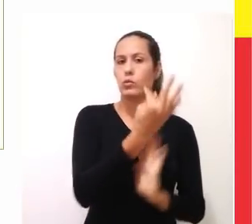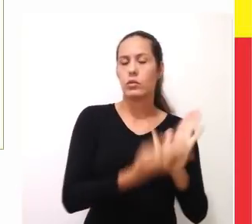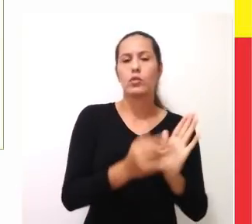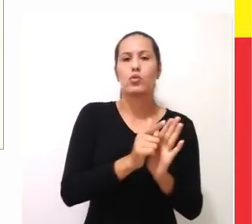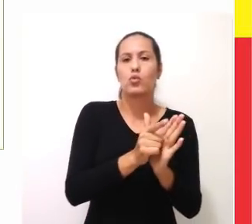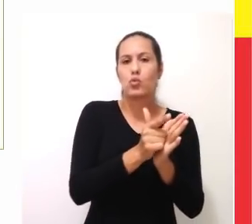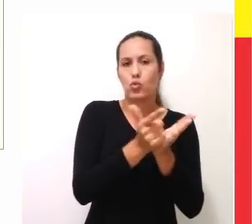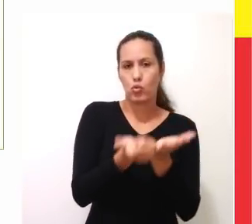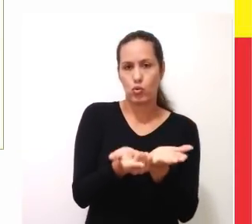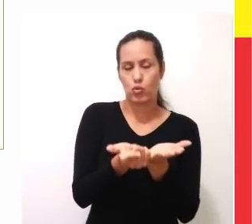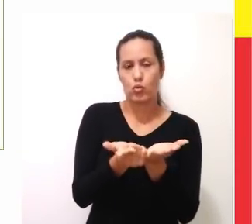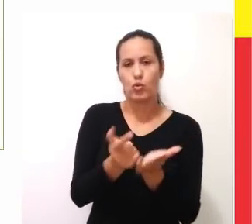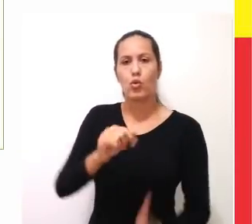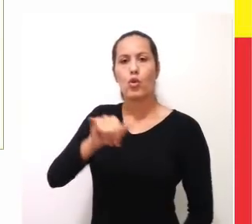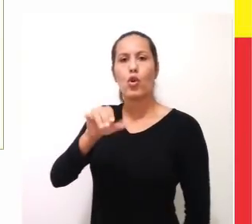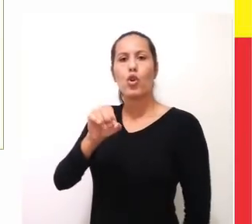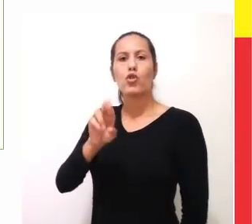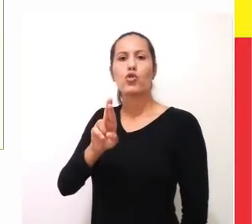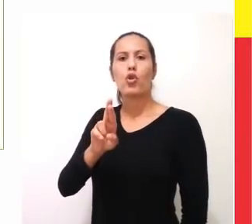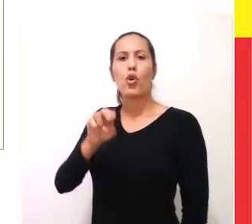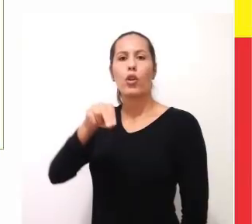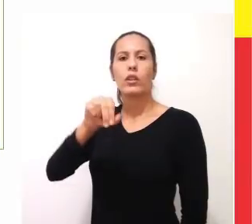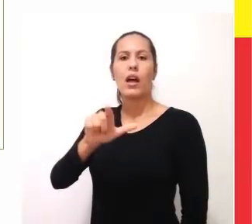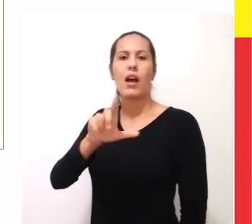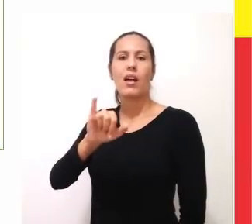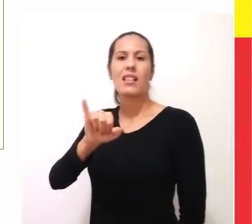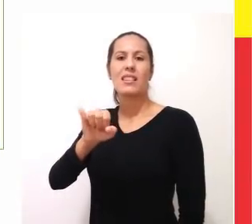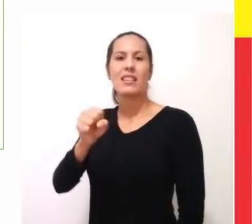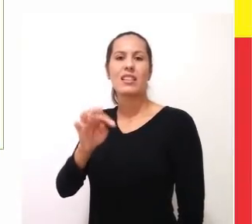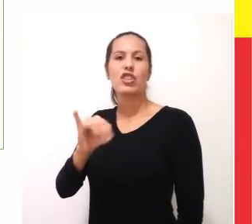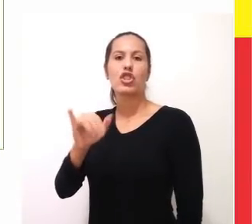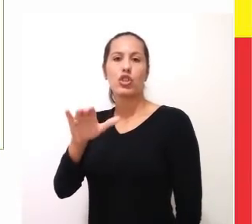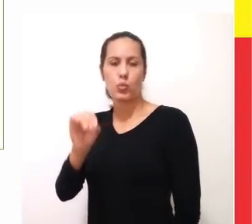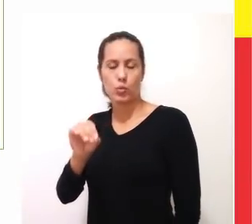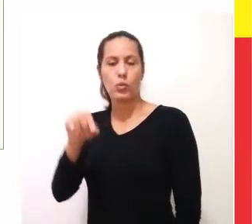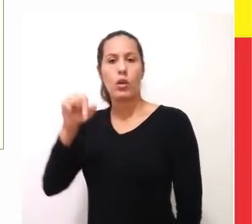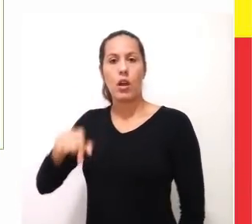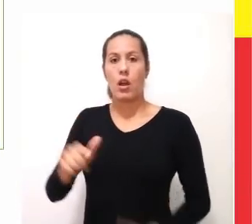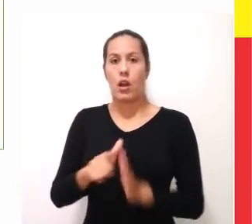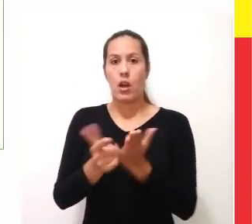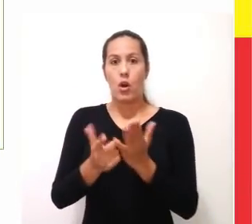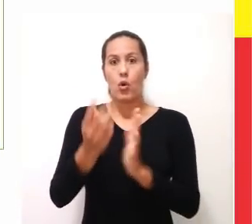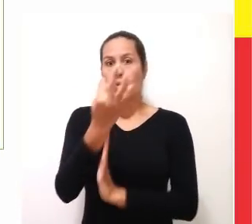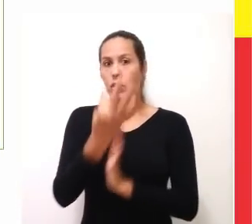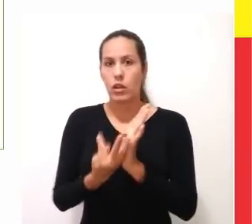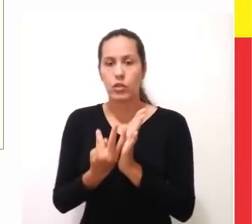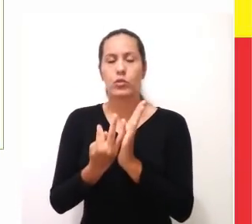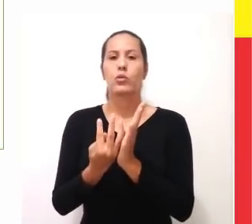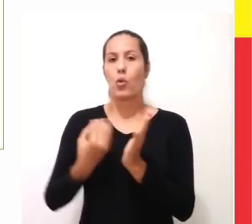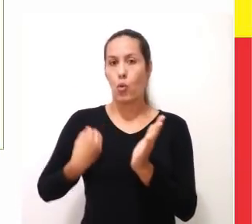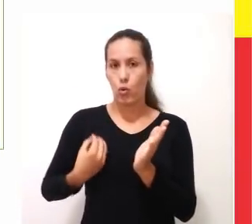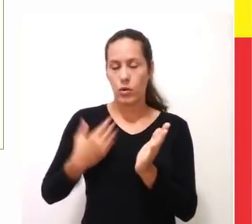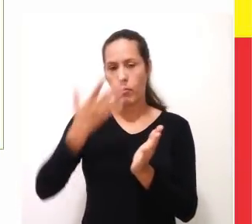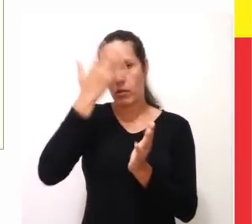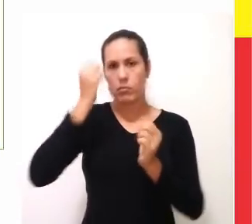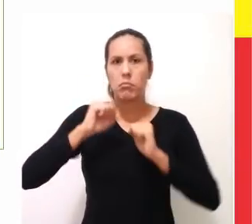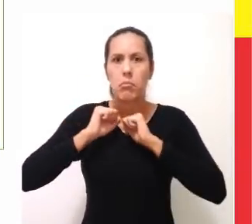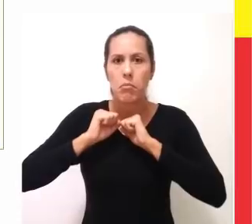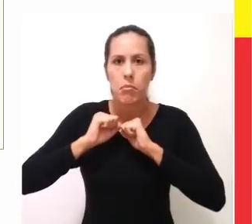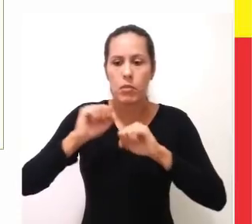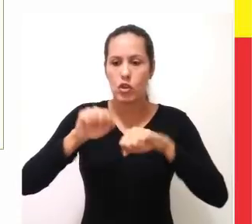jornalístico, jornal, é possivelmente o texto mais lido, mais consumido, o que tem maior alcance